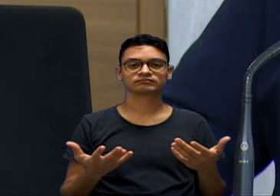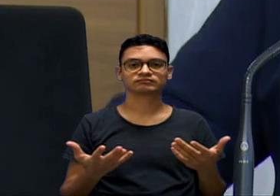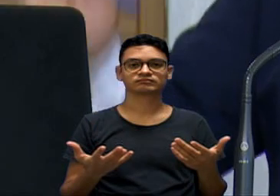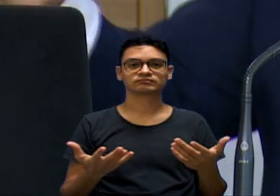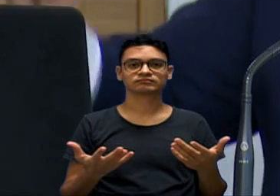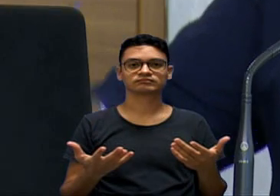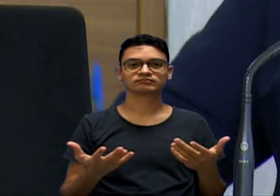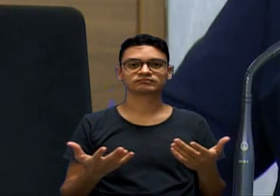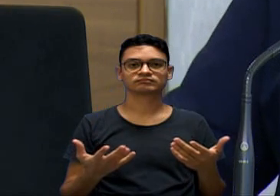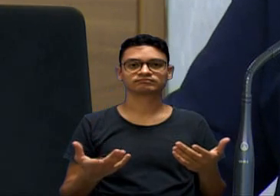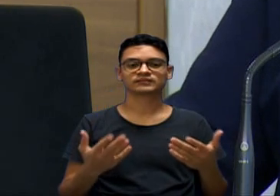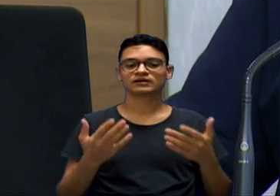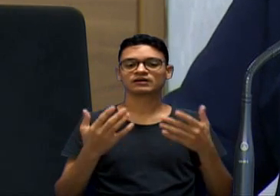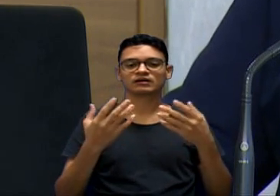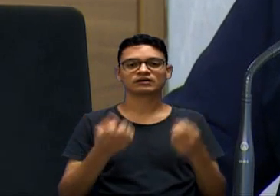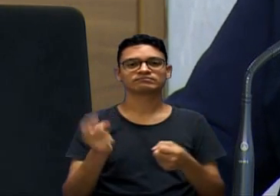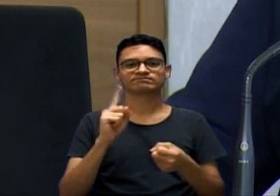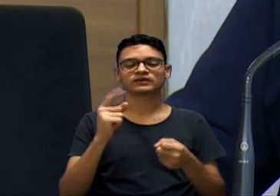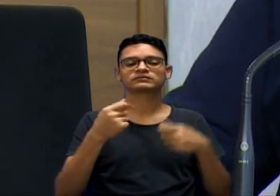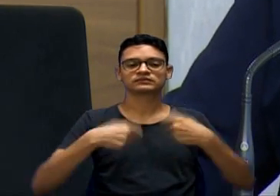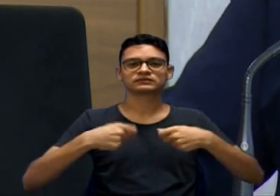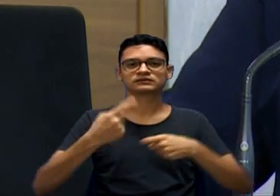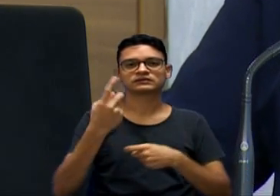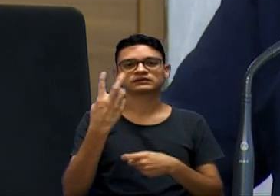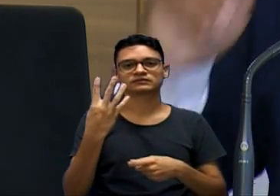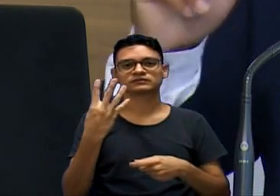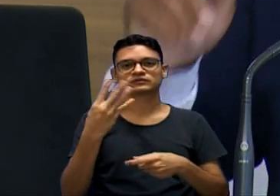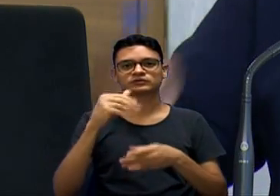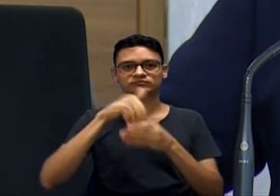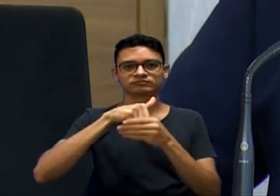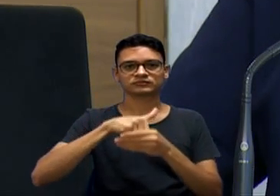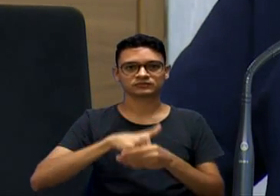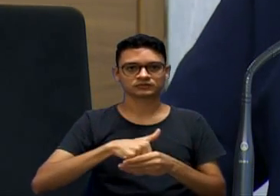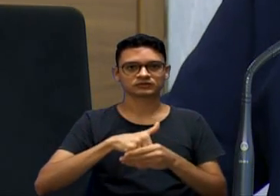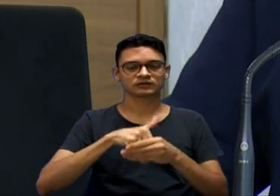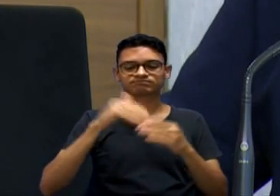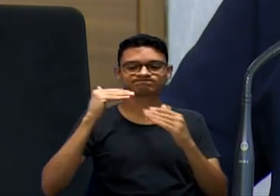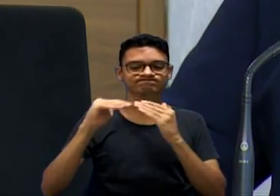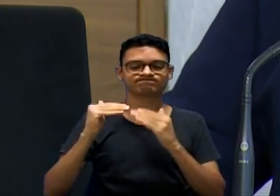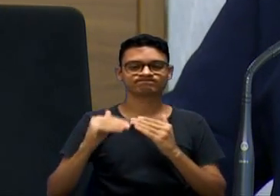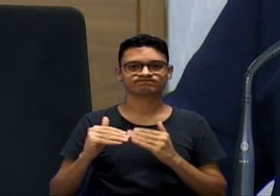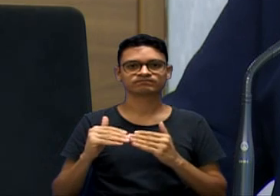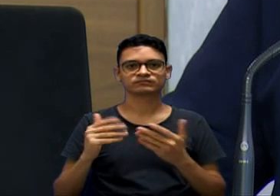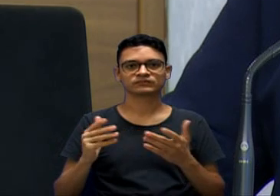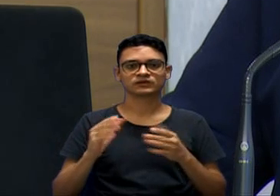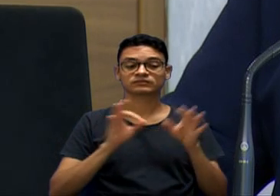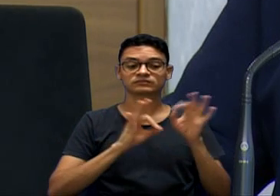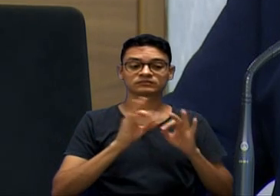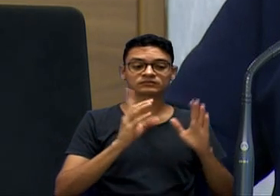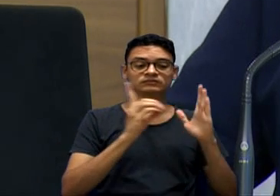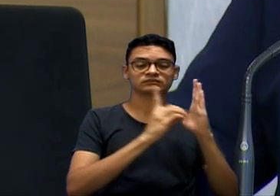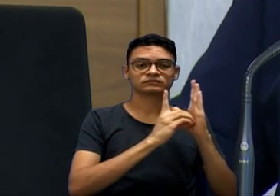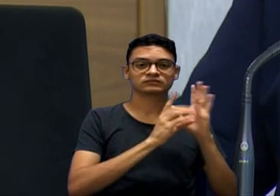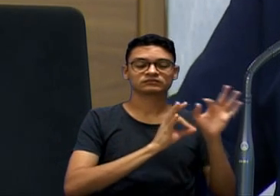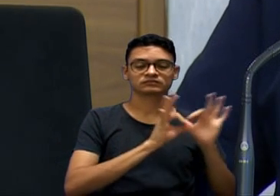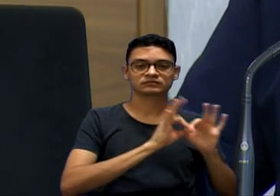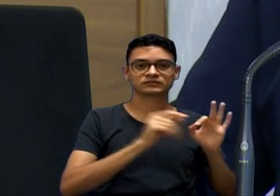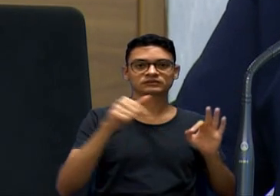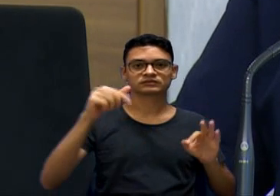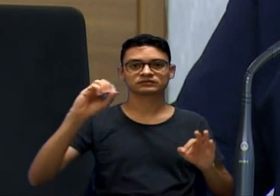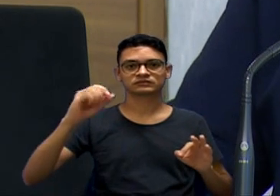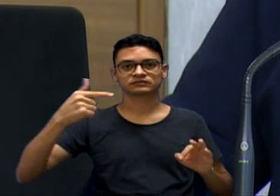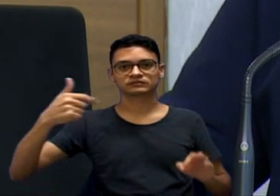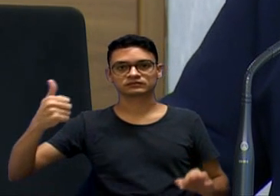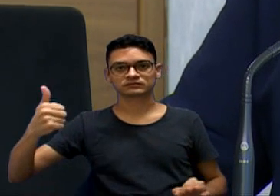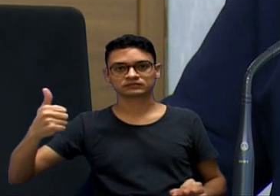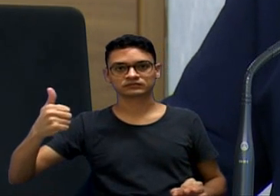para rejeitar precisava 14 votos, vereador Dila. 14, para rejeitar. Projeto de decreto legislativo